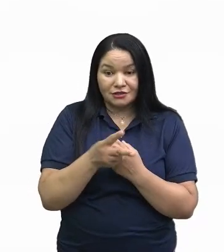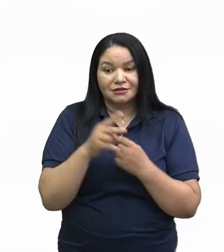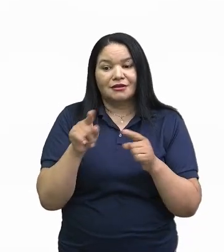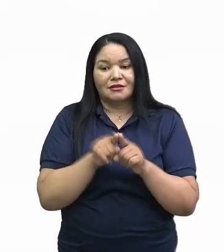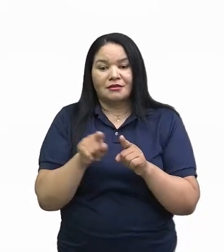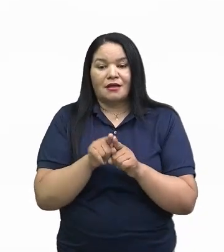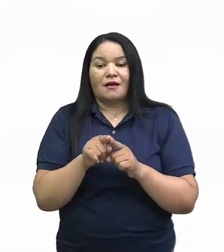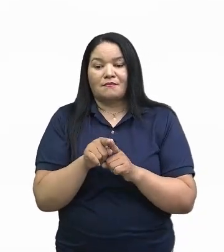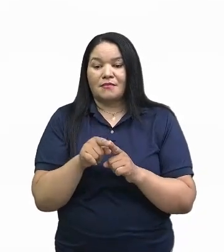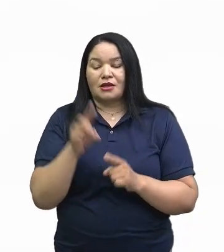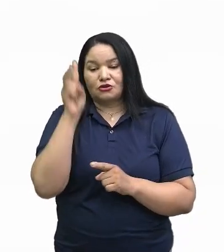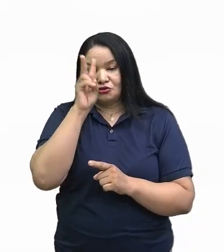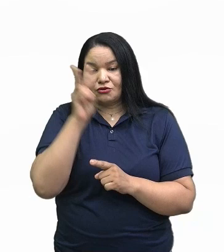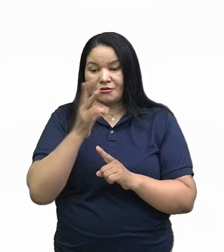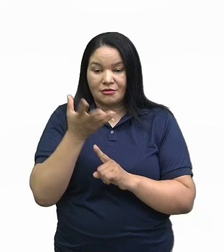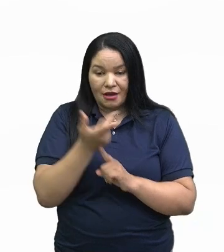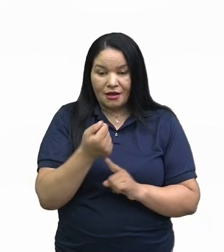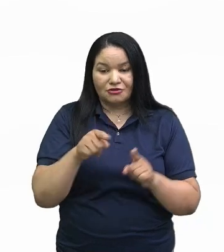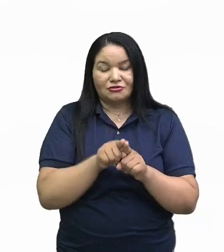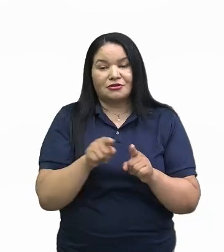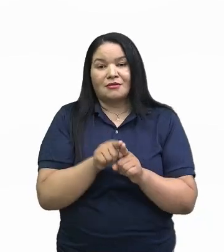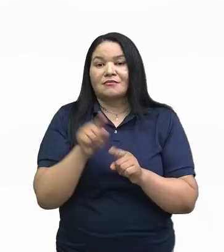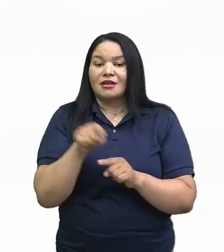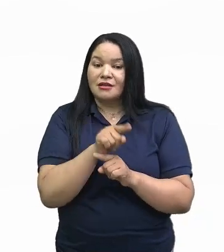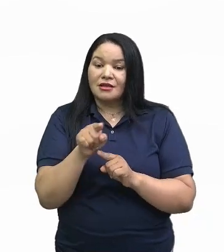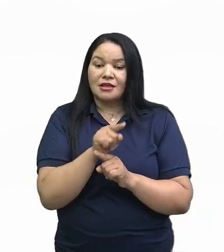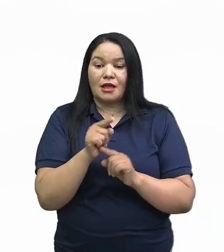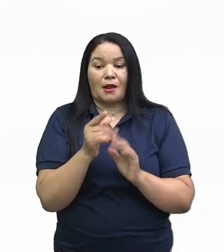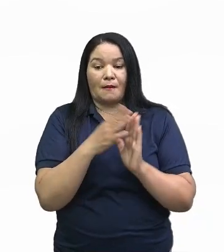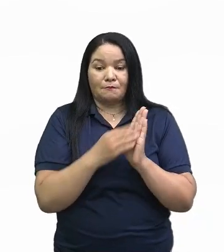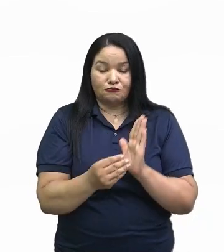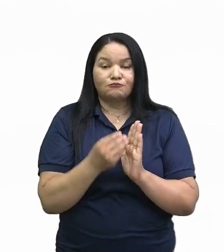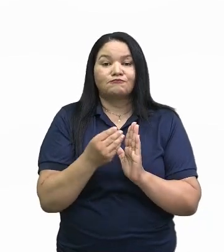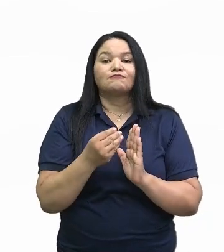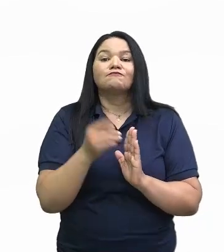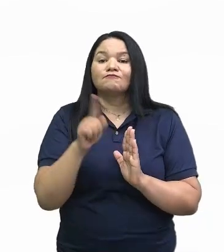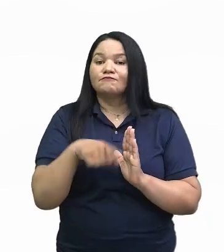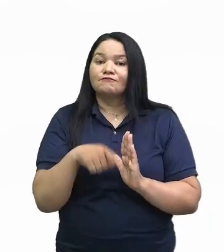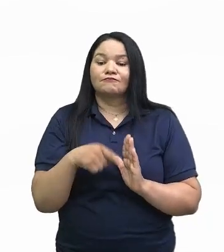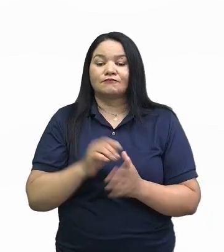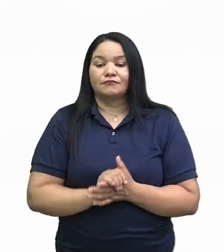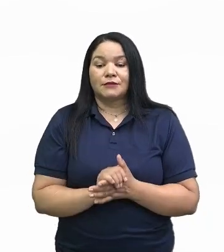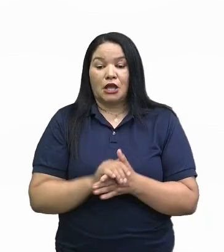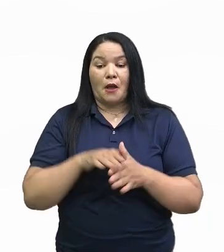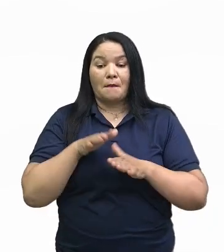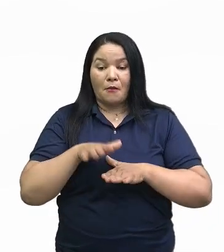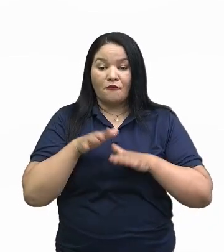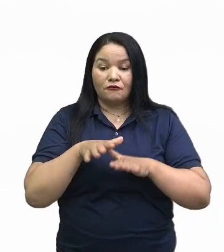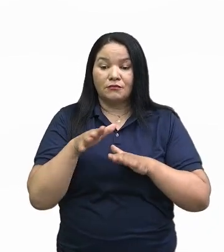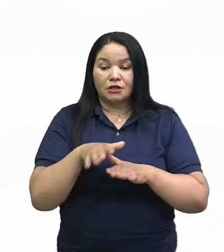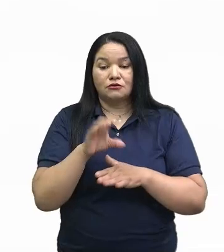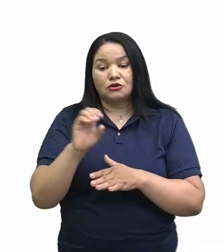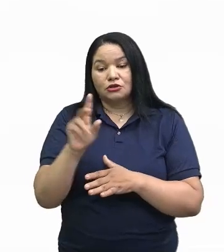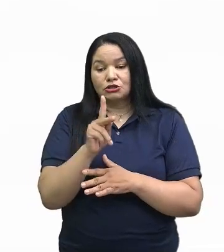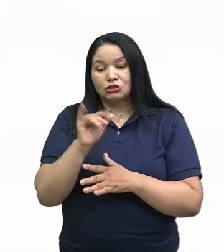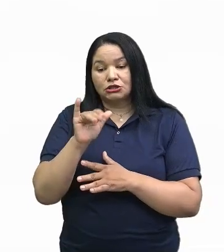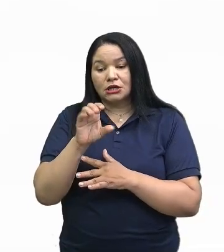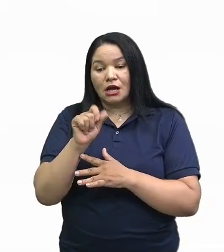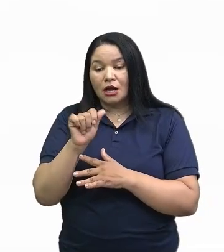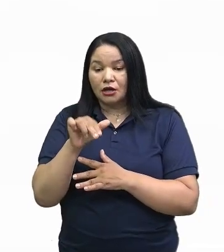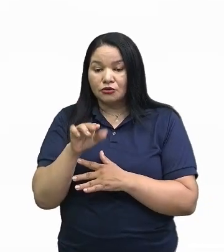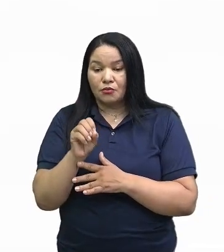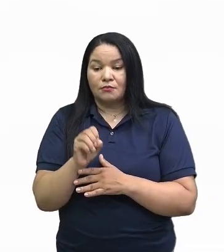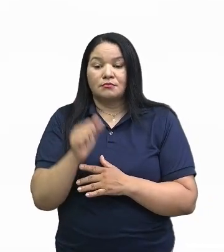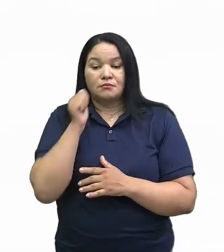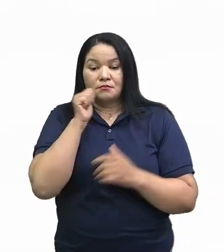mas também considerada como um ícone para o movimento chicano, o movimento feminista e o